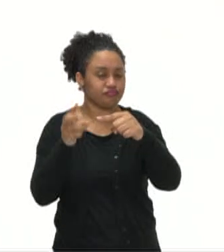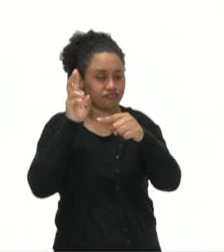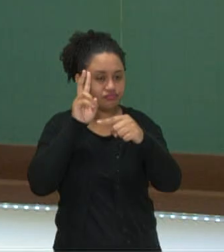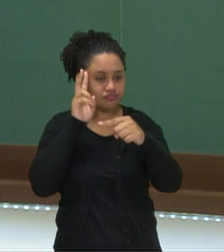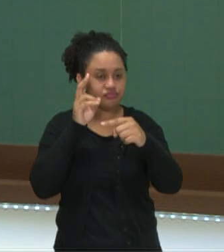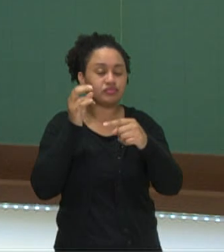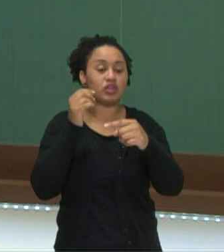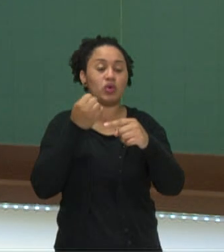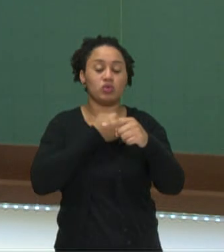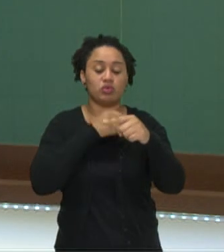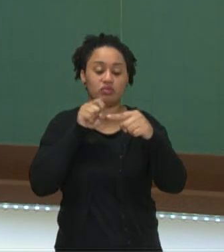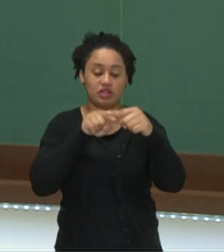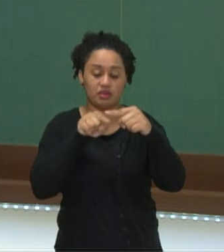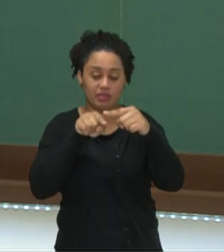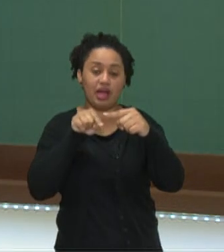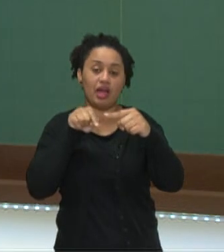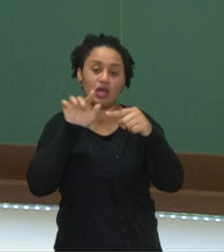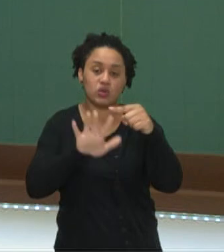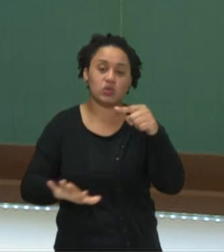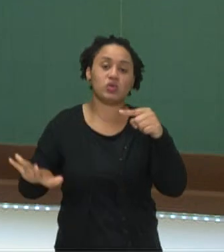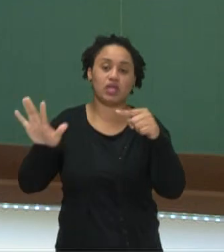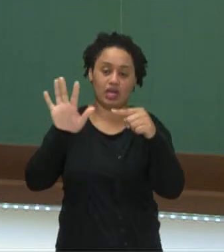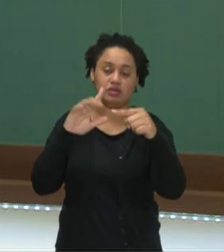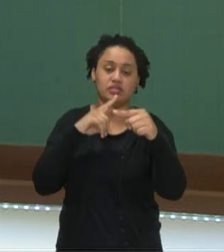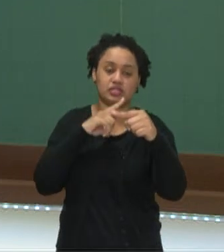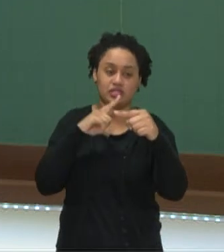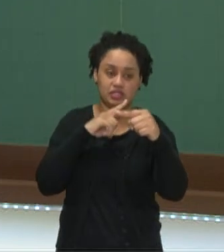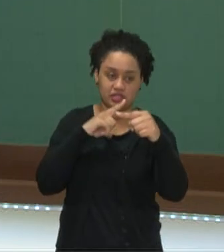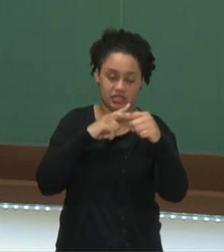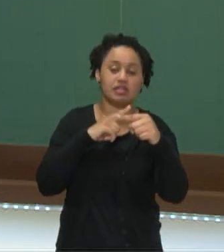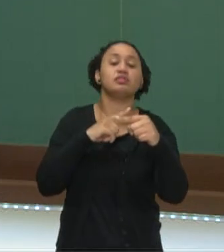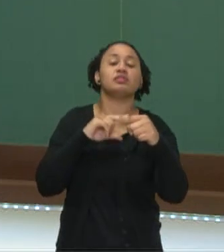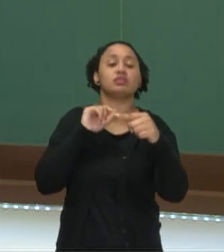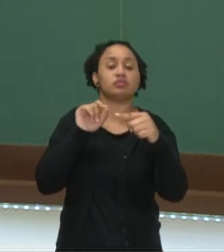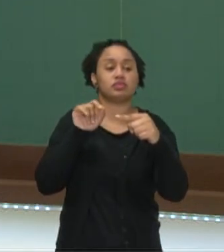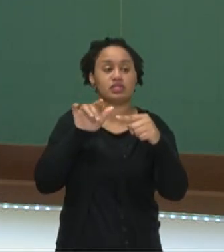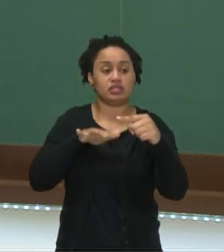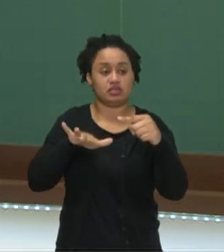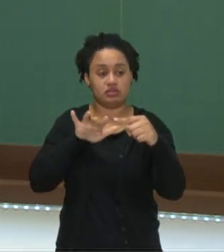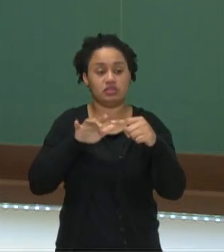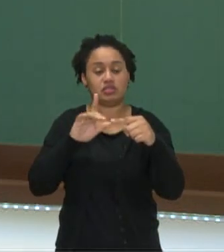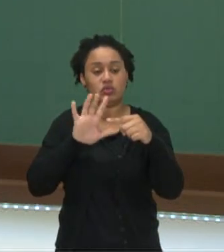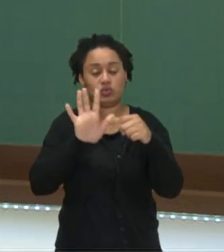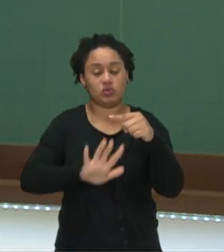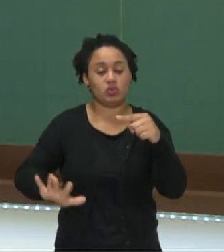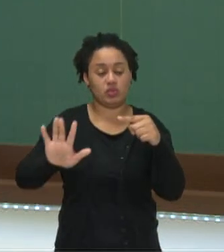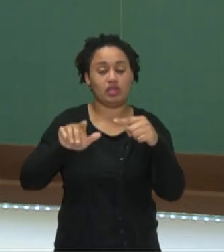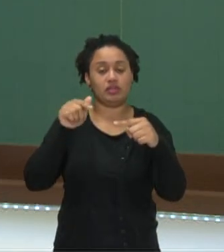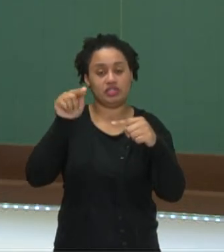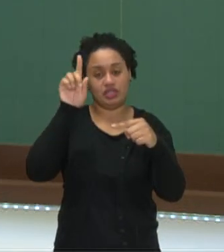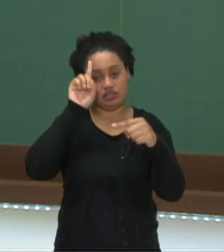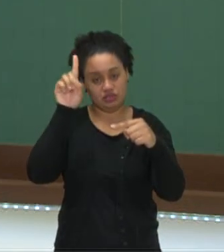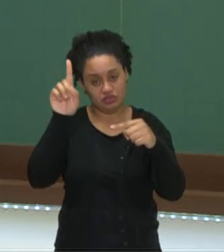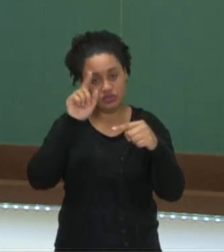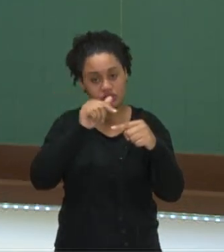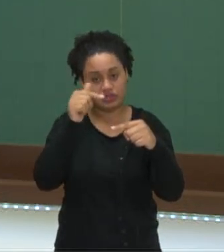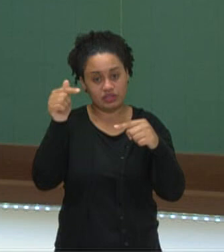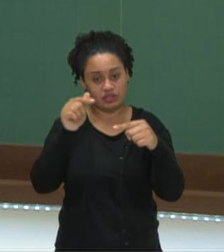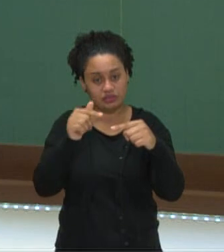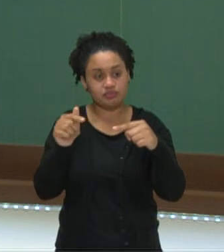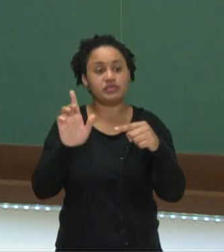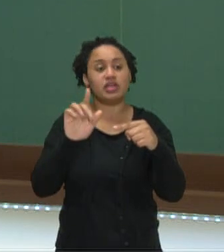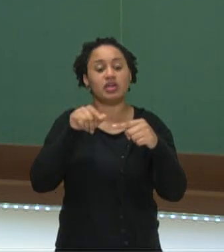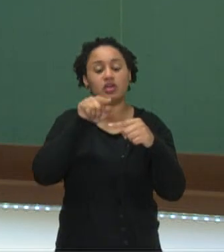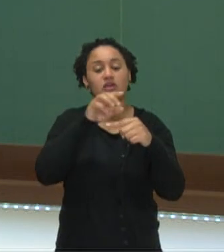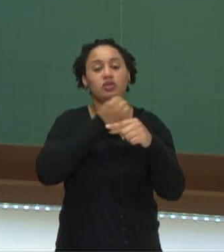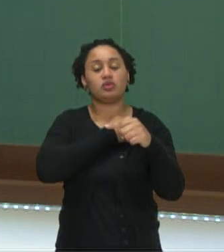O número que está embaixo é o total que você tem, nesse caso o nosso total são 7 dias, e o número de